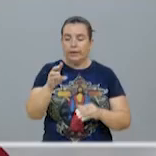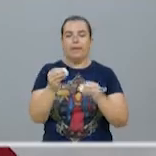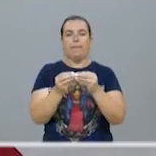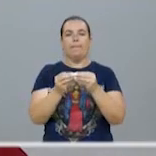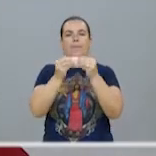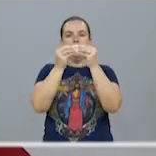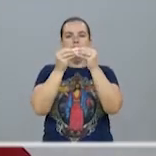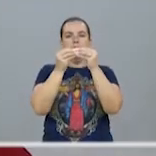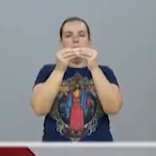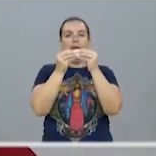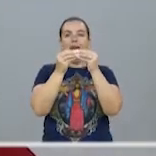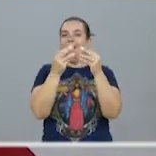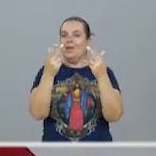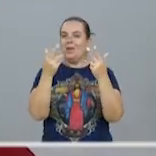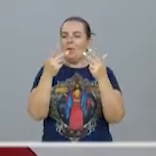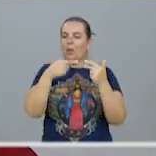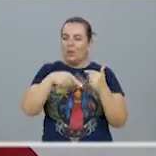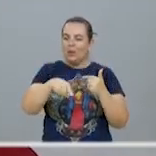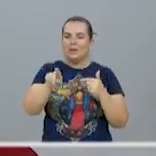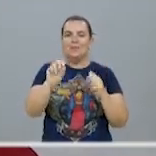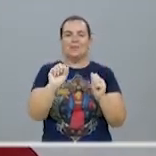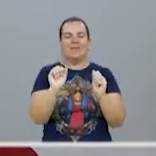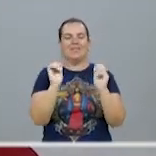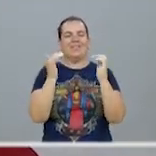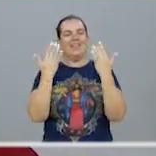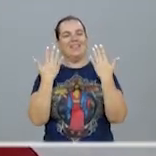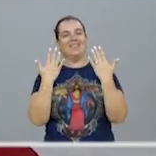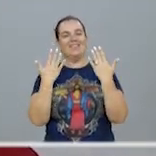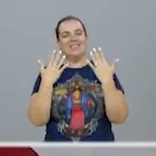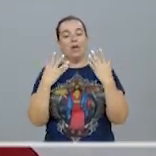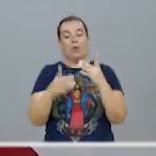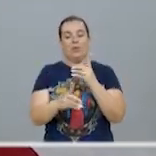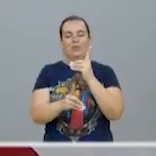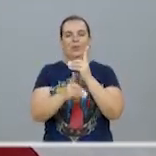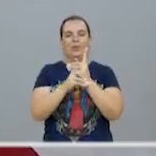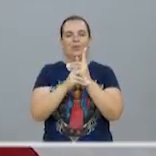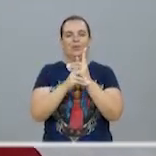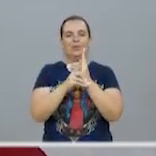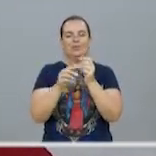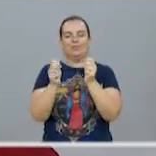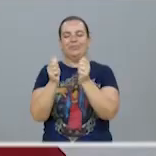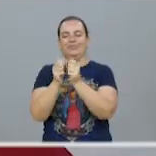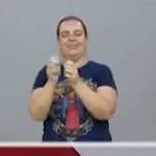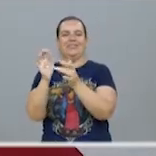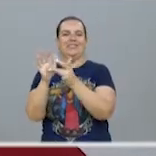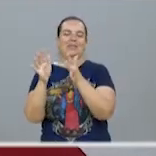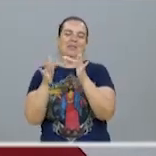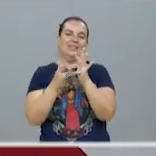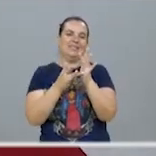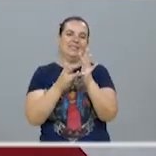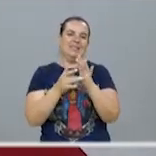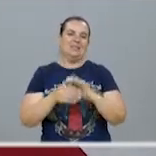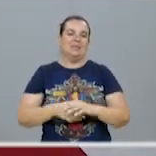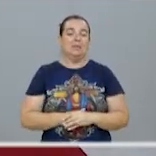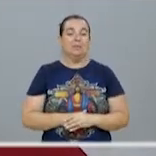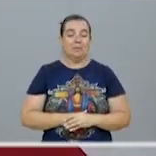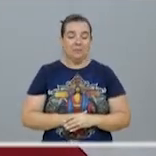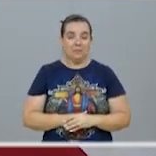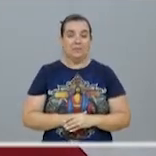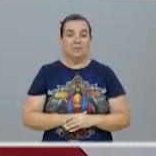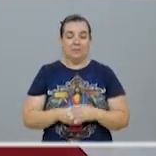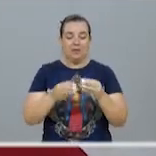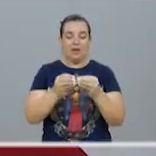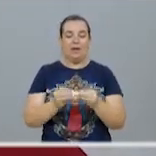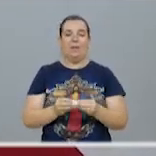é ir para uma festa, um encontro com Jesus. A missa é